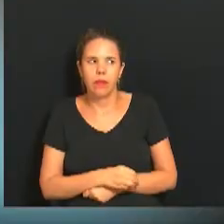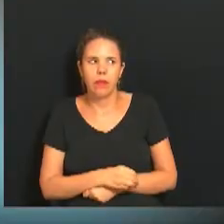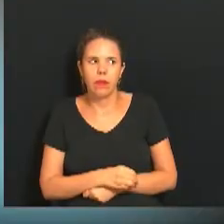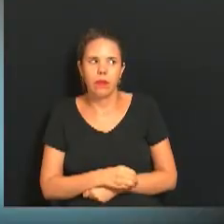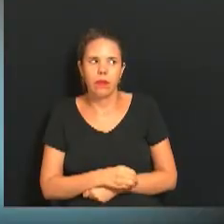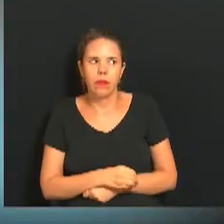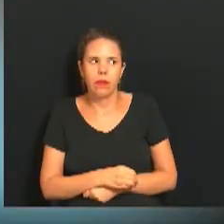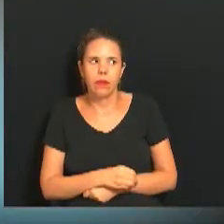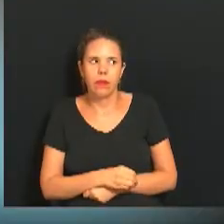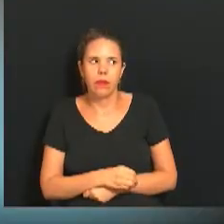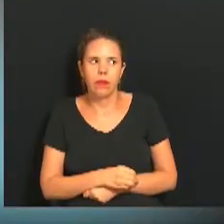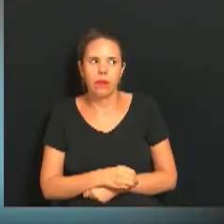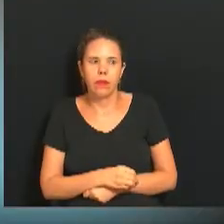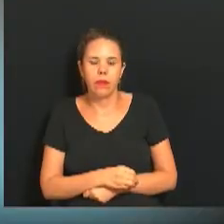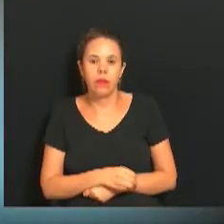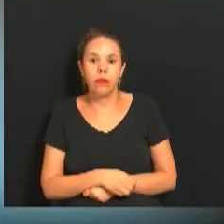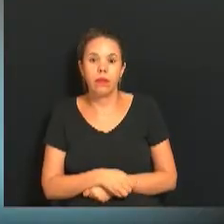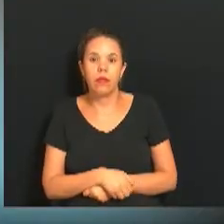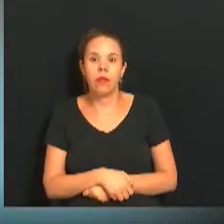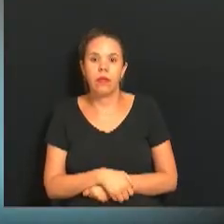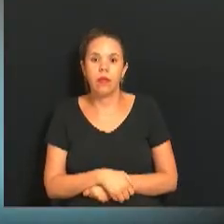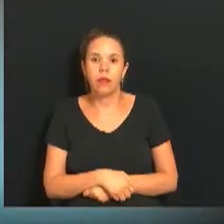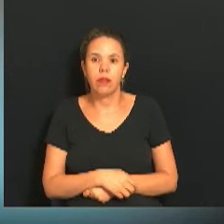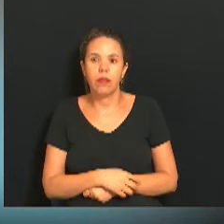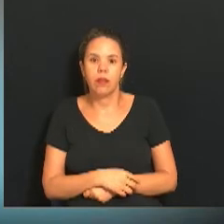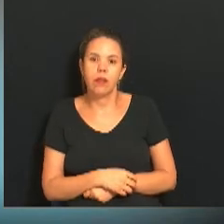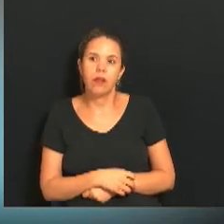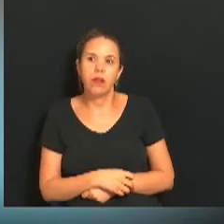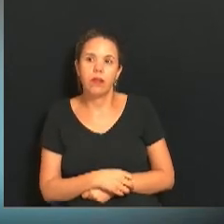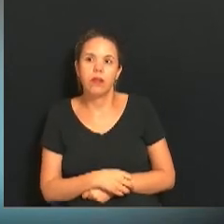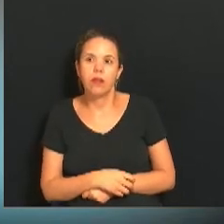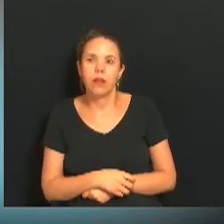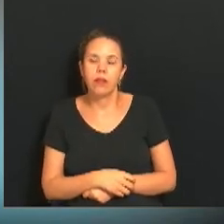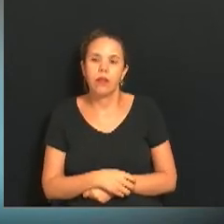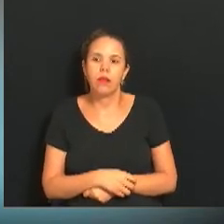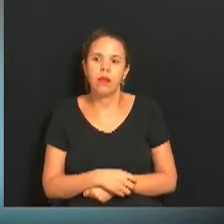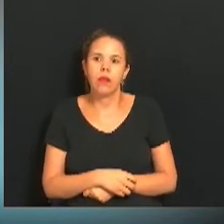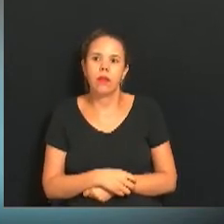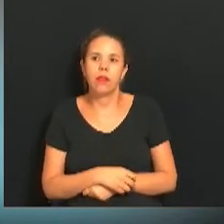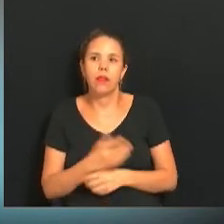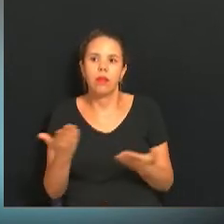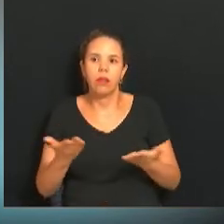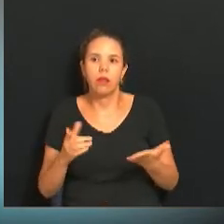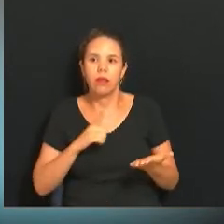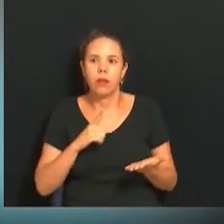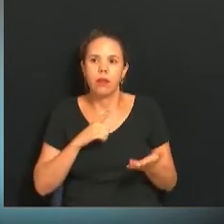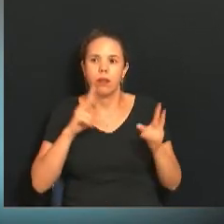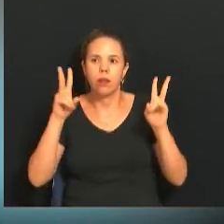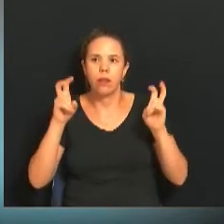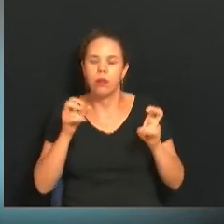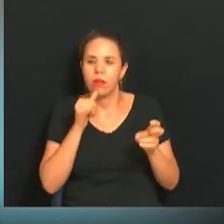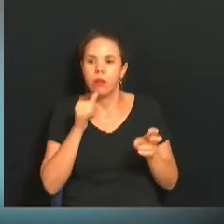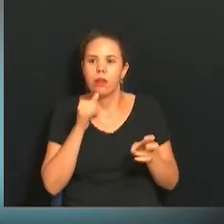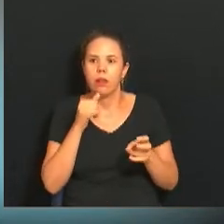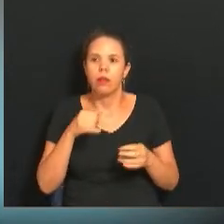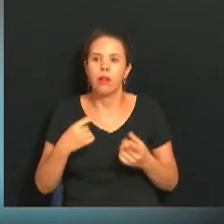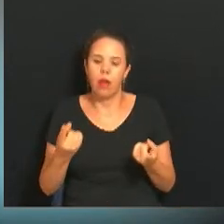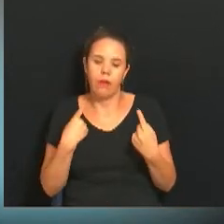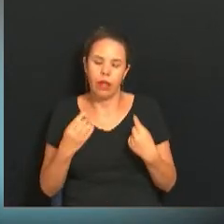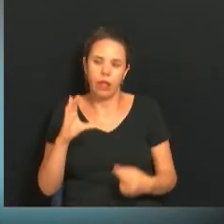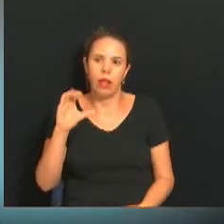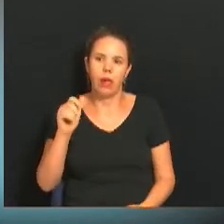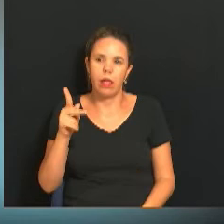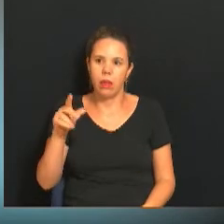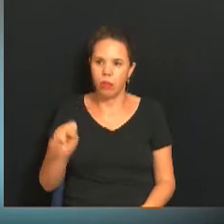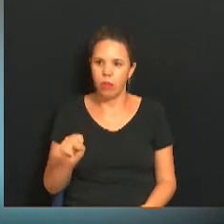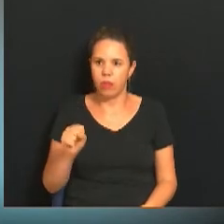Tenho cobrado na questão do centro, como agora tem a questão da Campos Salles, que vai ser